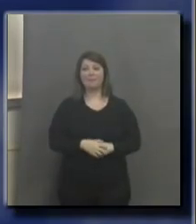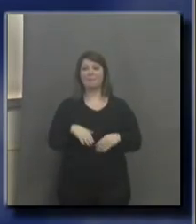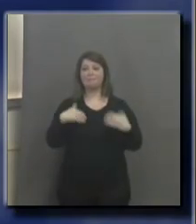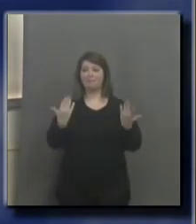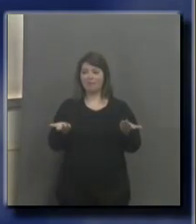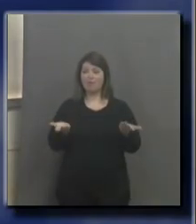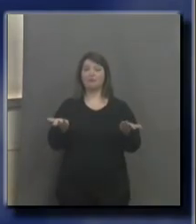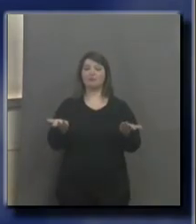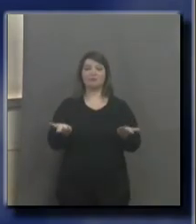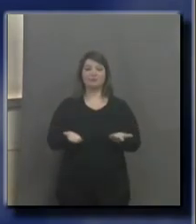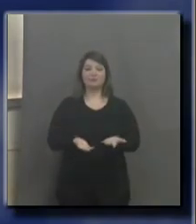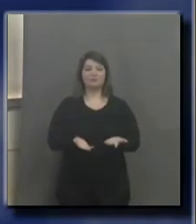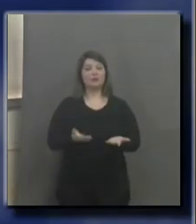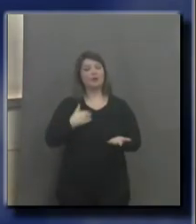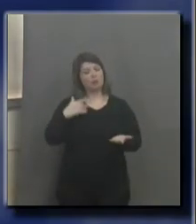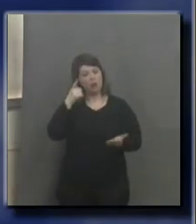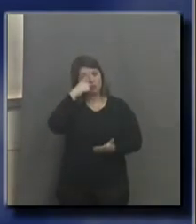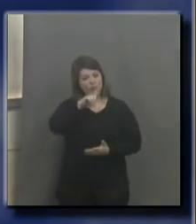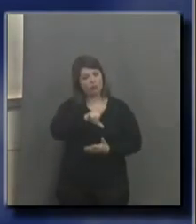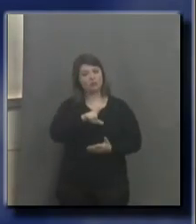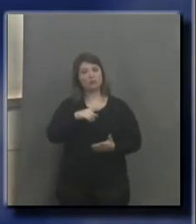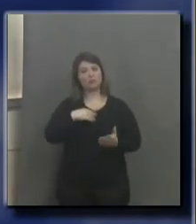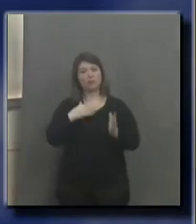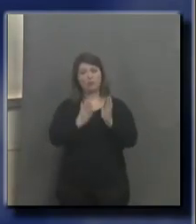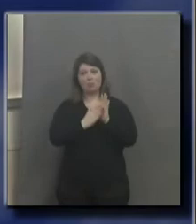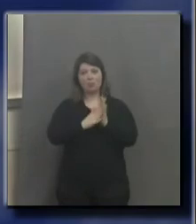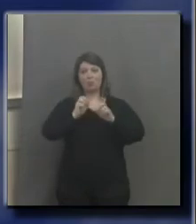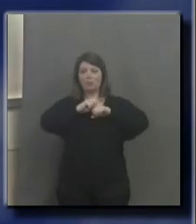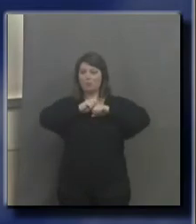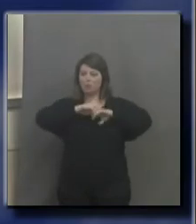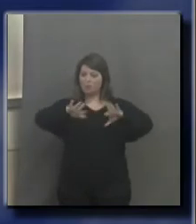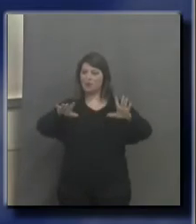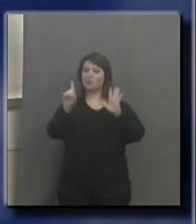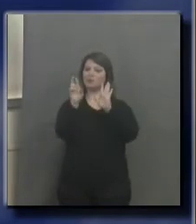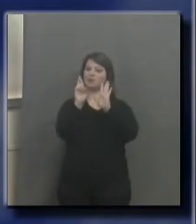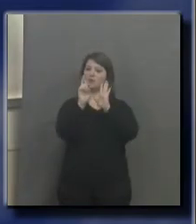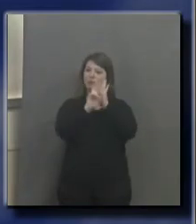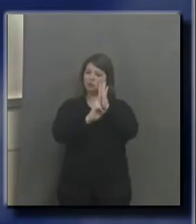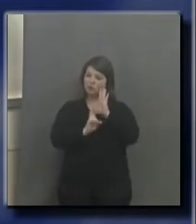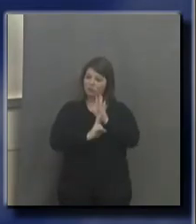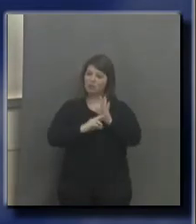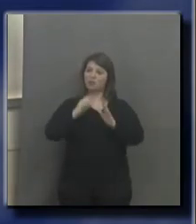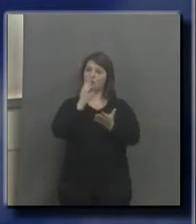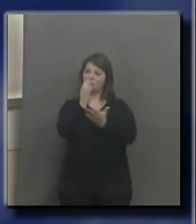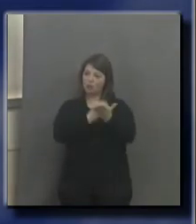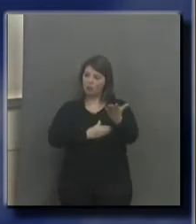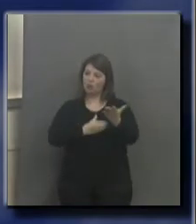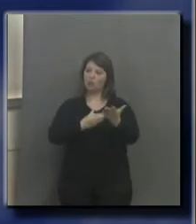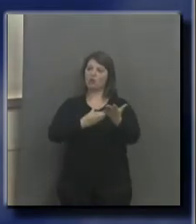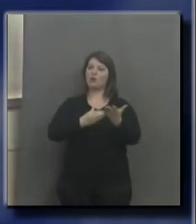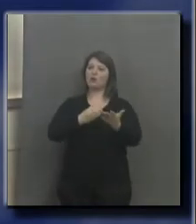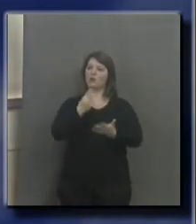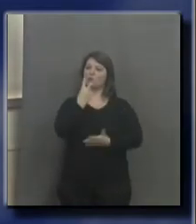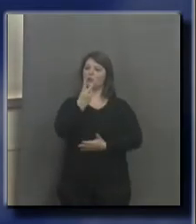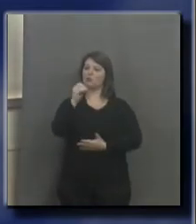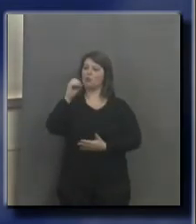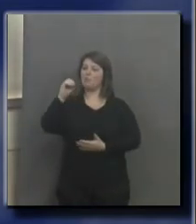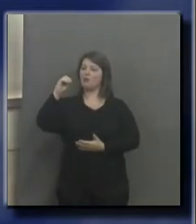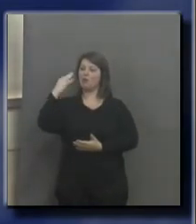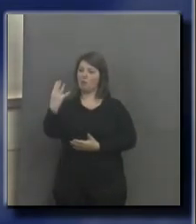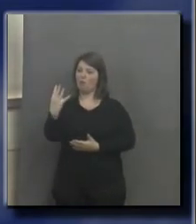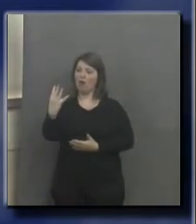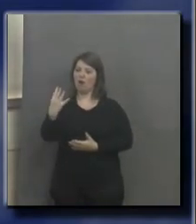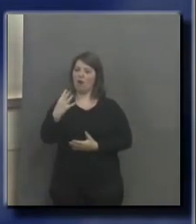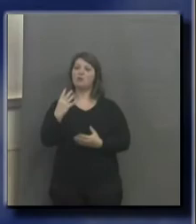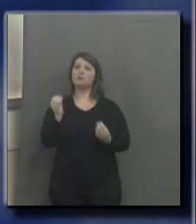Então, finalmente, conseguimos a publicação das Diretrizes Curriculares Nacionais de 2004,